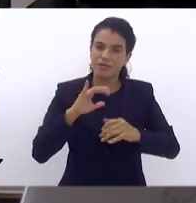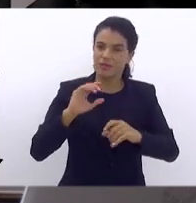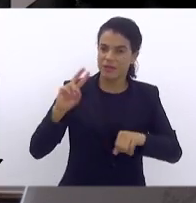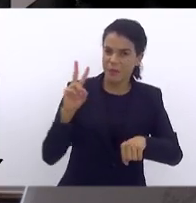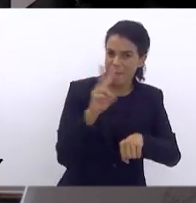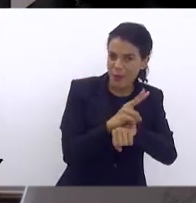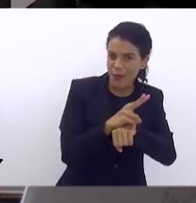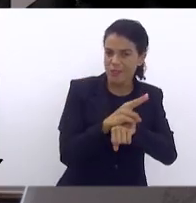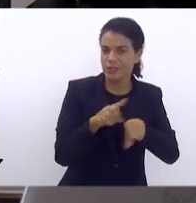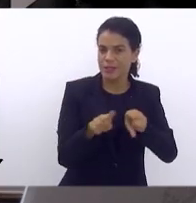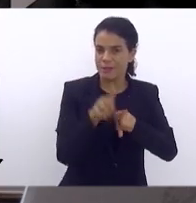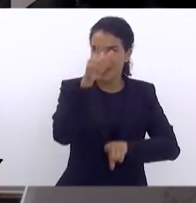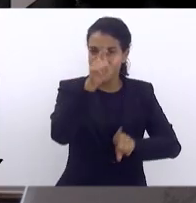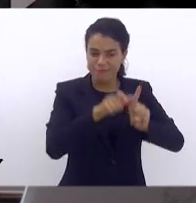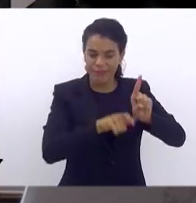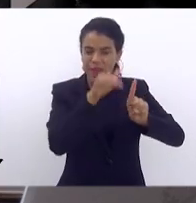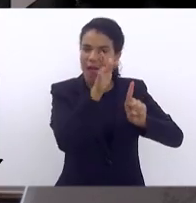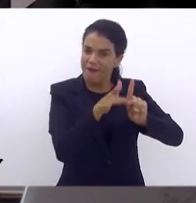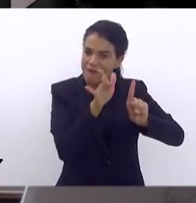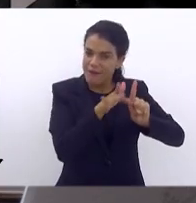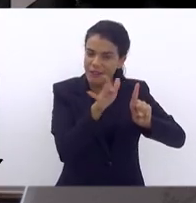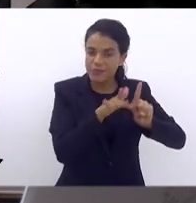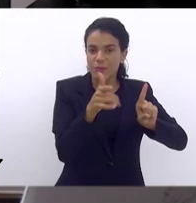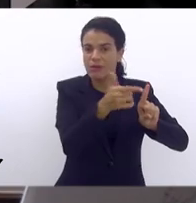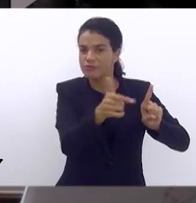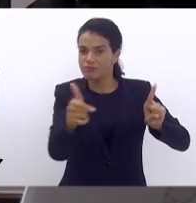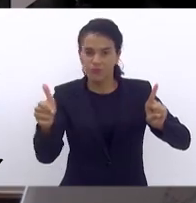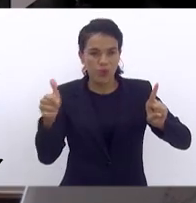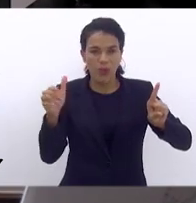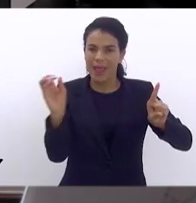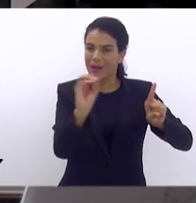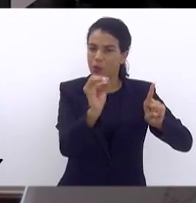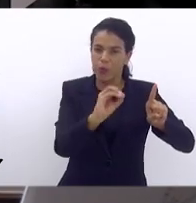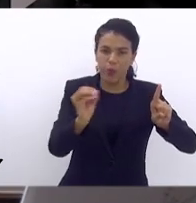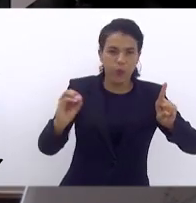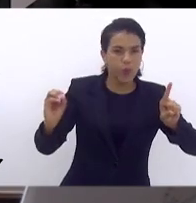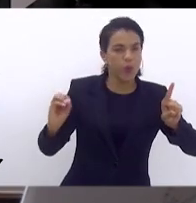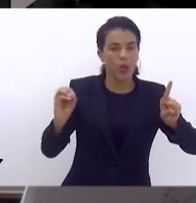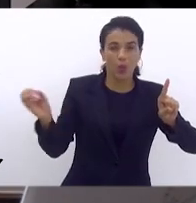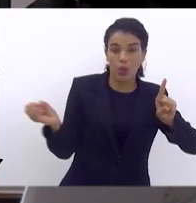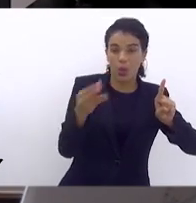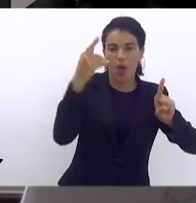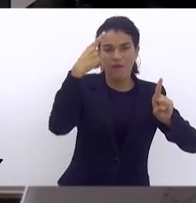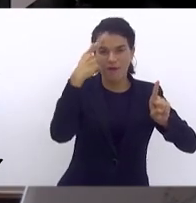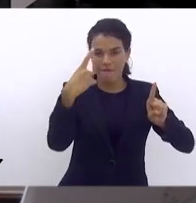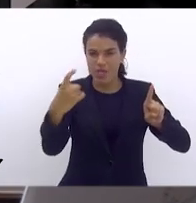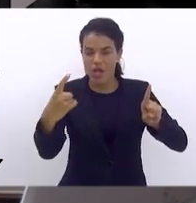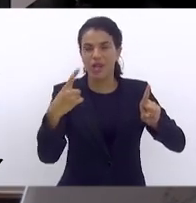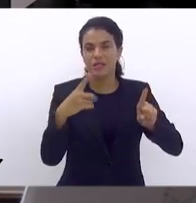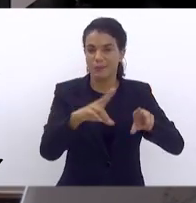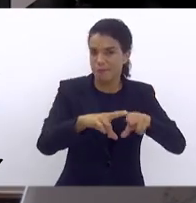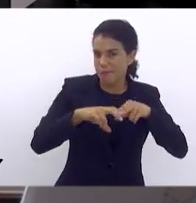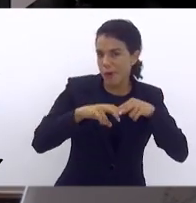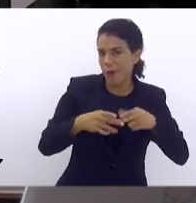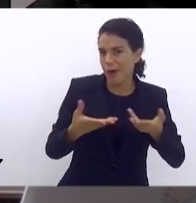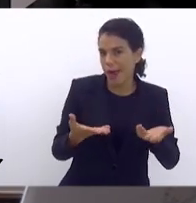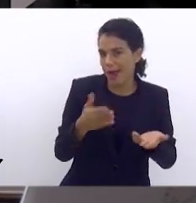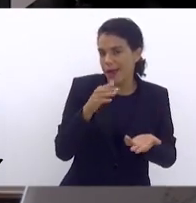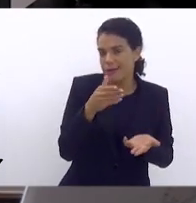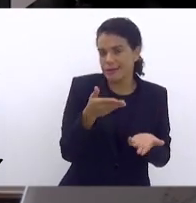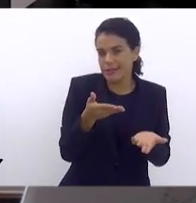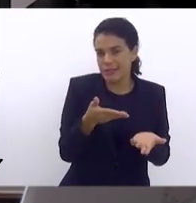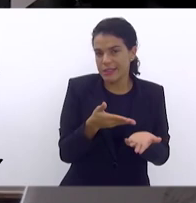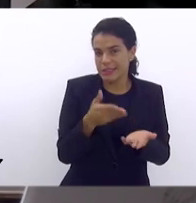que aquela vítima né não tenha eventualmente uma nova violência em decorrência né